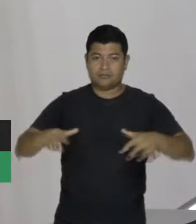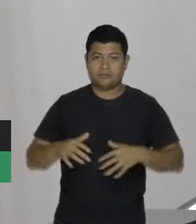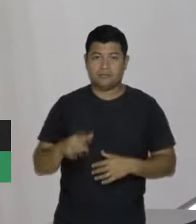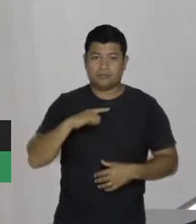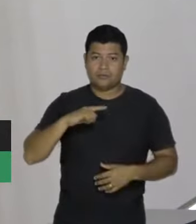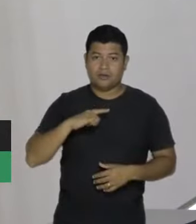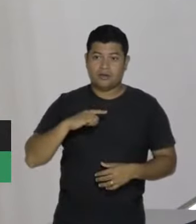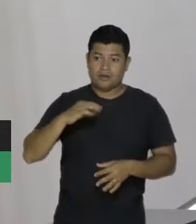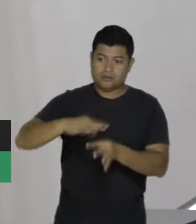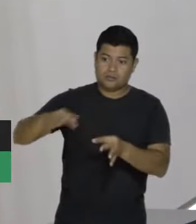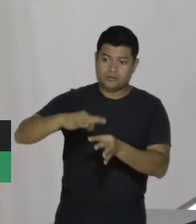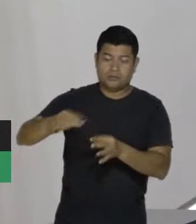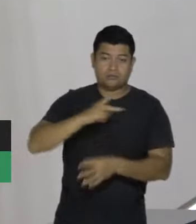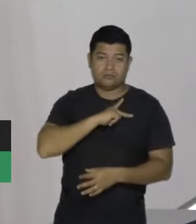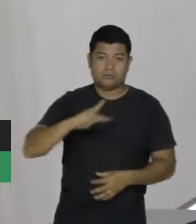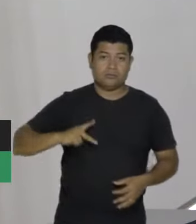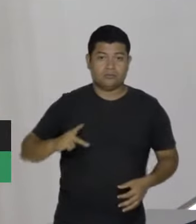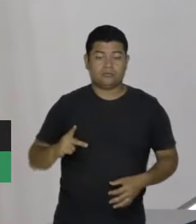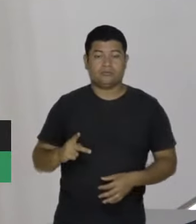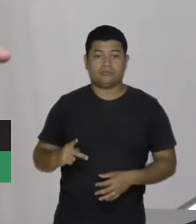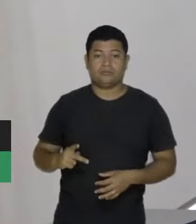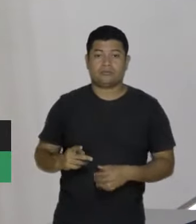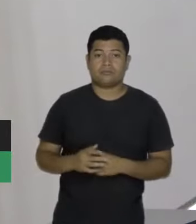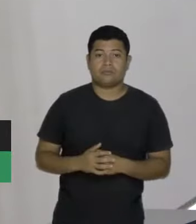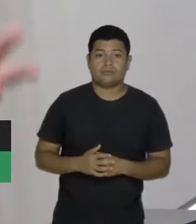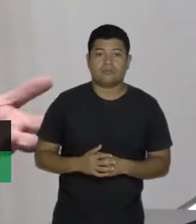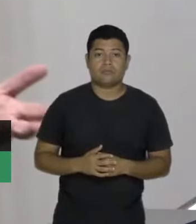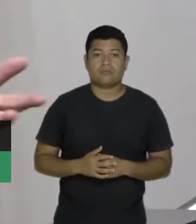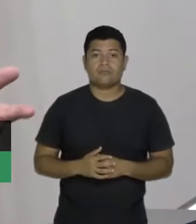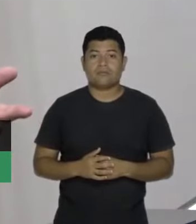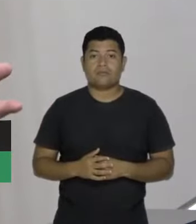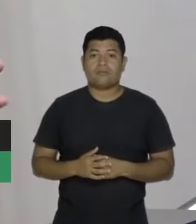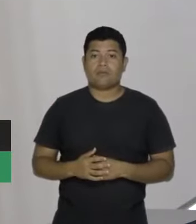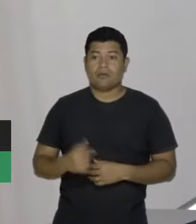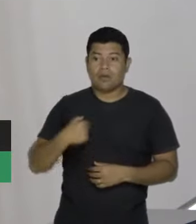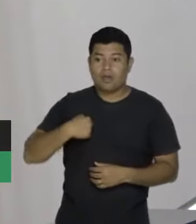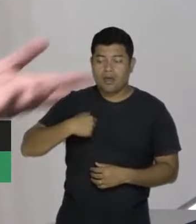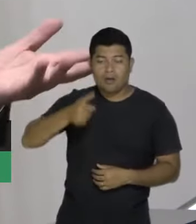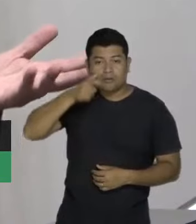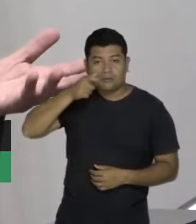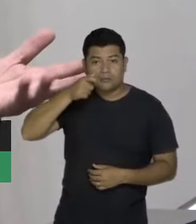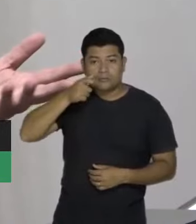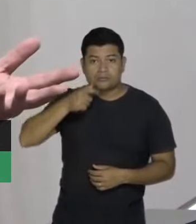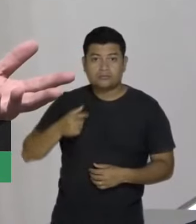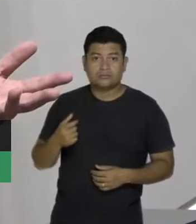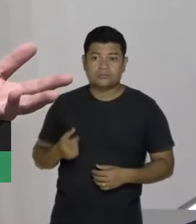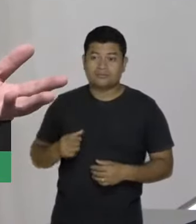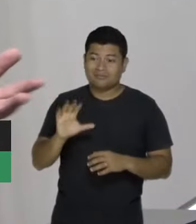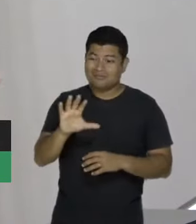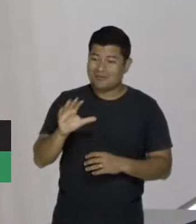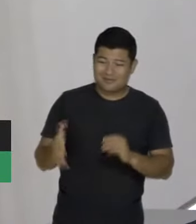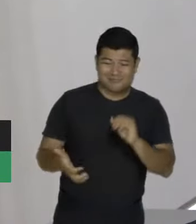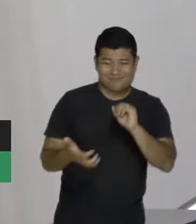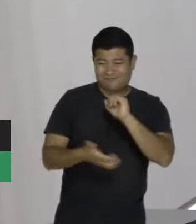aí e órgãos que eu defendo e acompanho, mas com uma